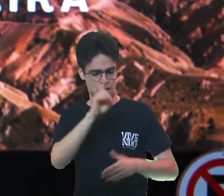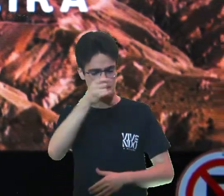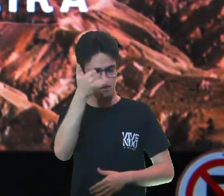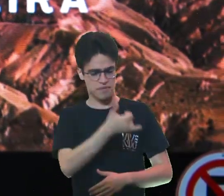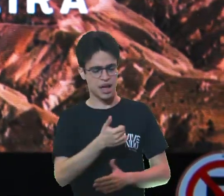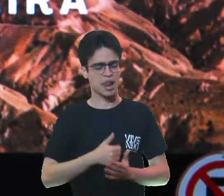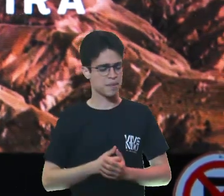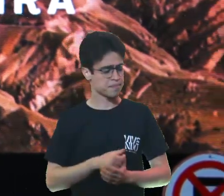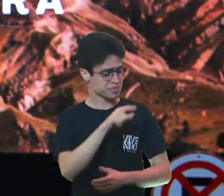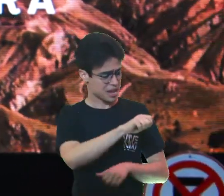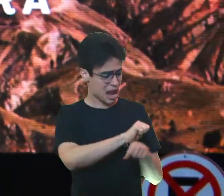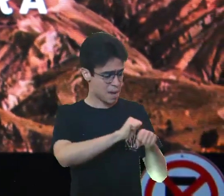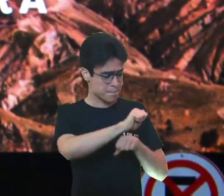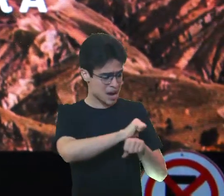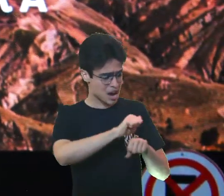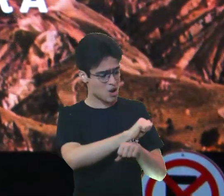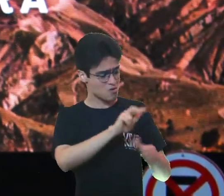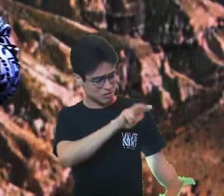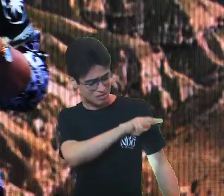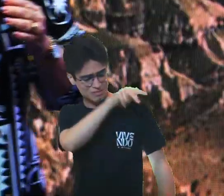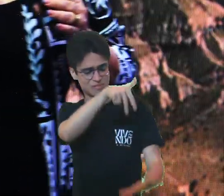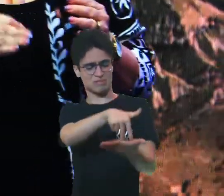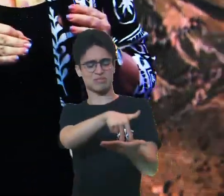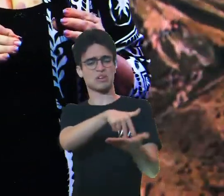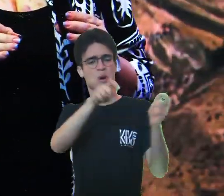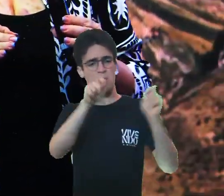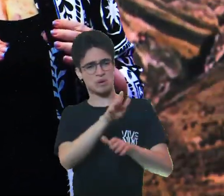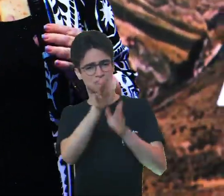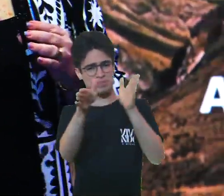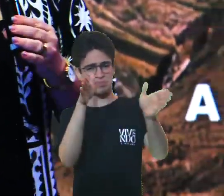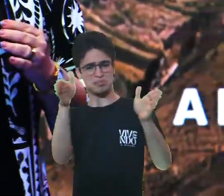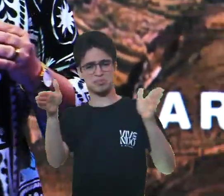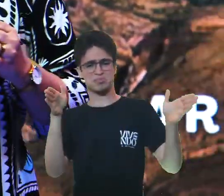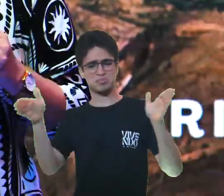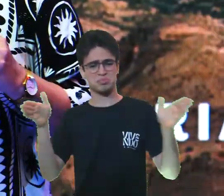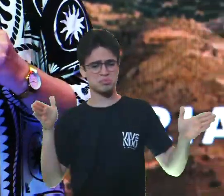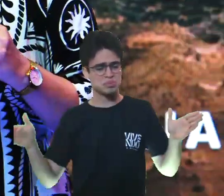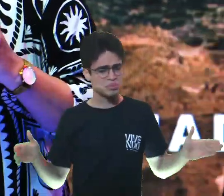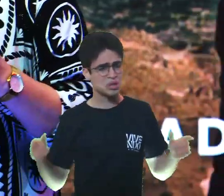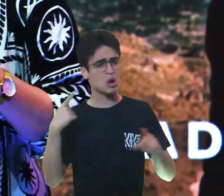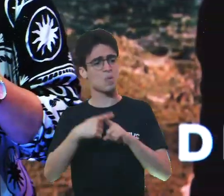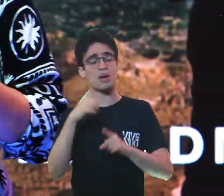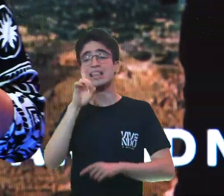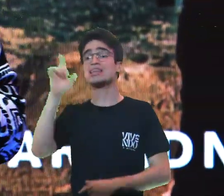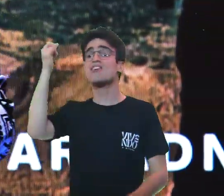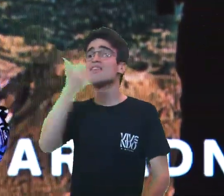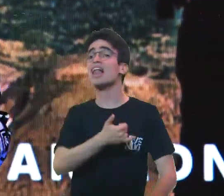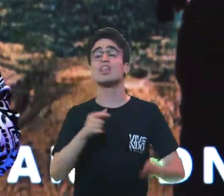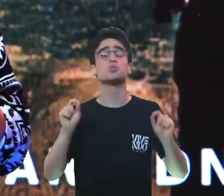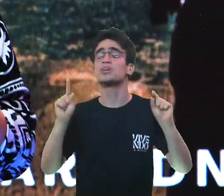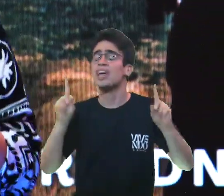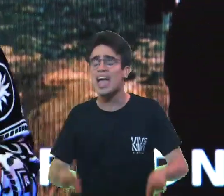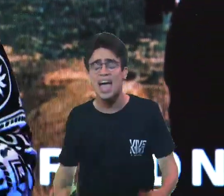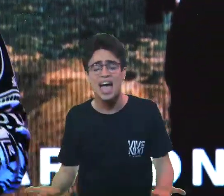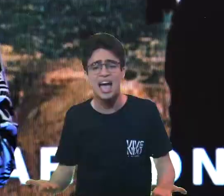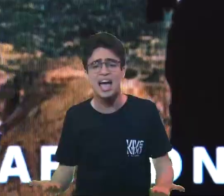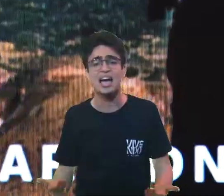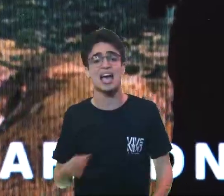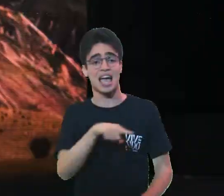ele, levanta-te, percorre essa terra. O que Deus estava dizendo para Abraão é,